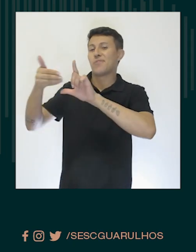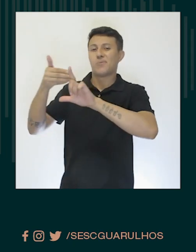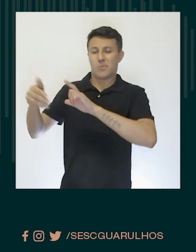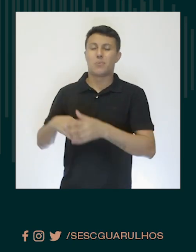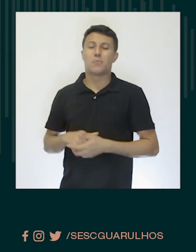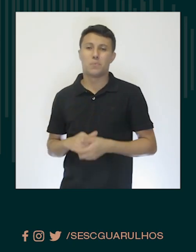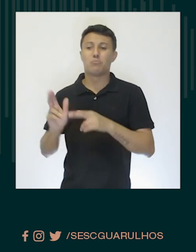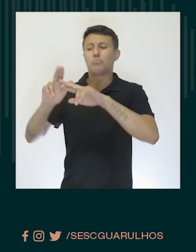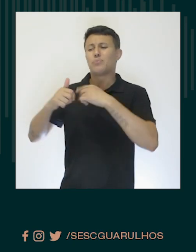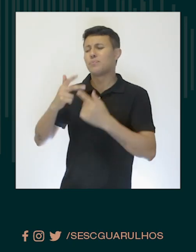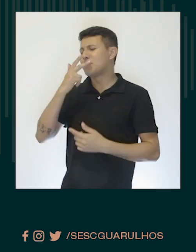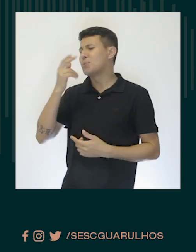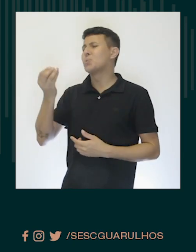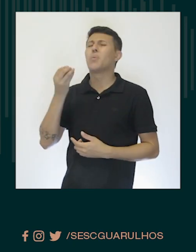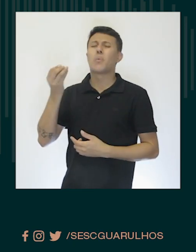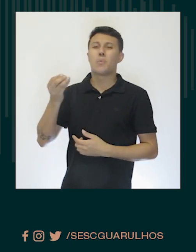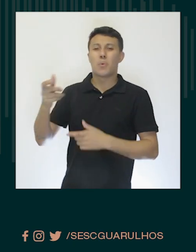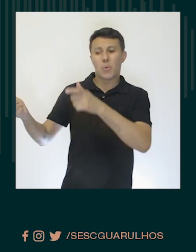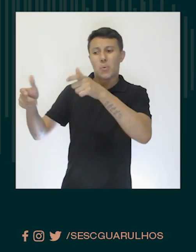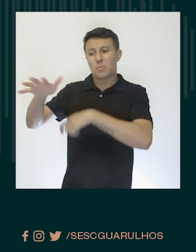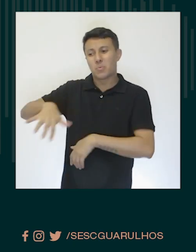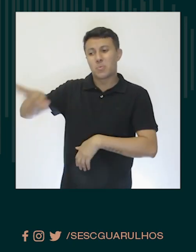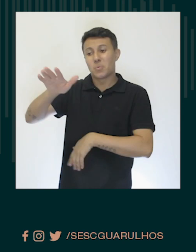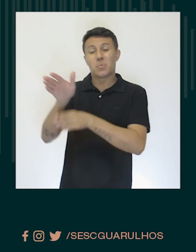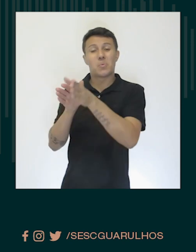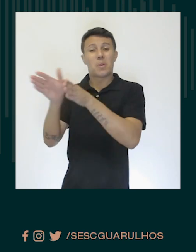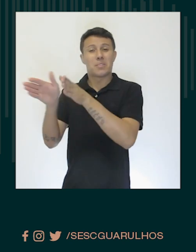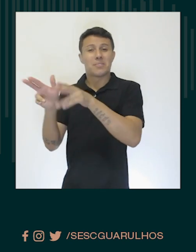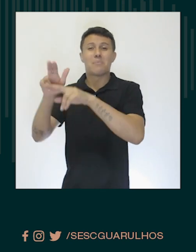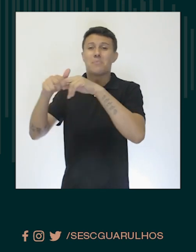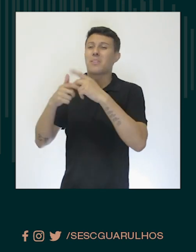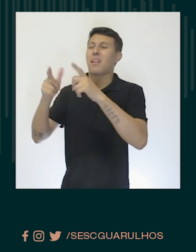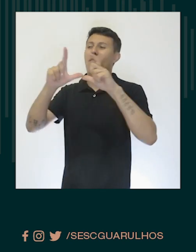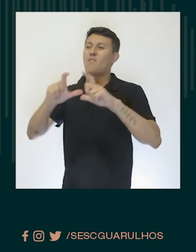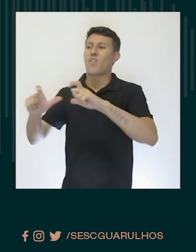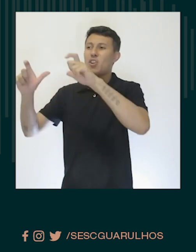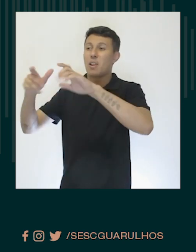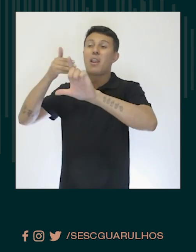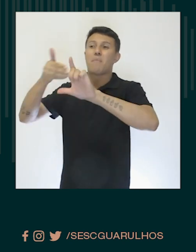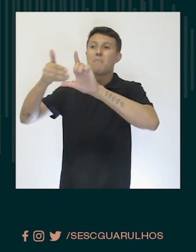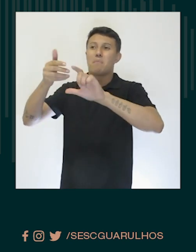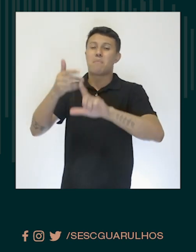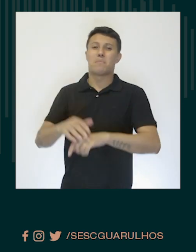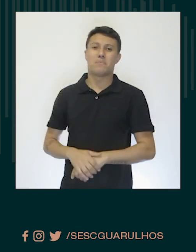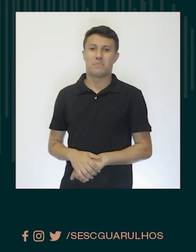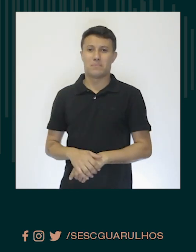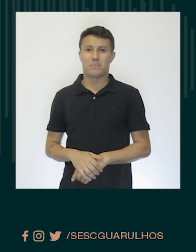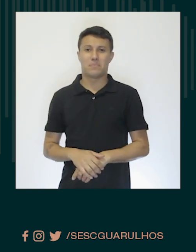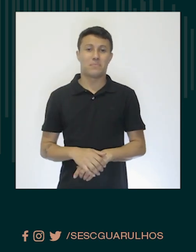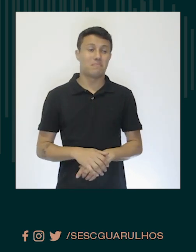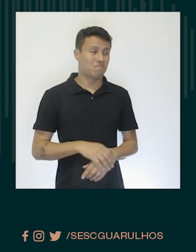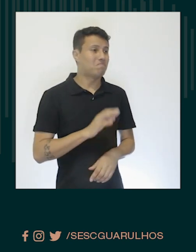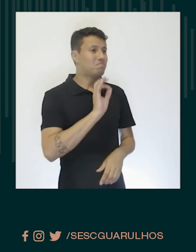acho que acaba ficando nesse lugar aí o acesso à fotografia nessas plataformas. Pô, é verdade,